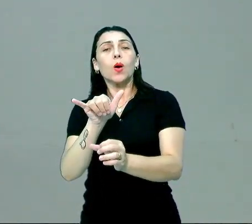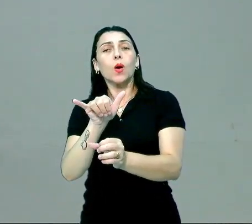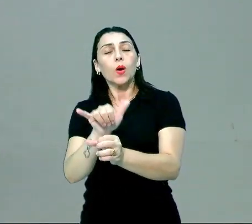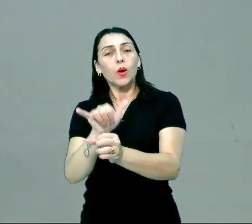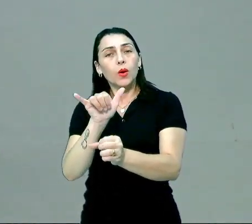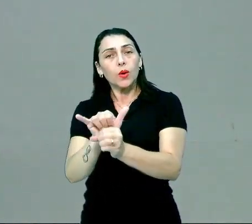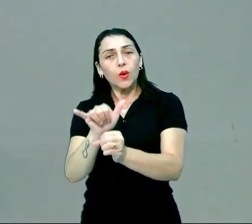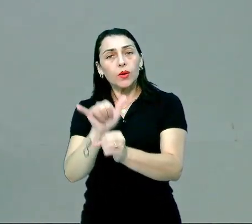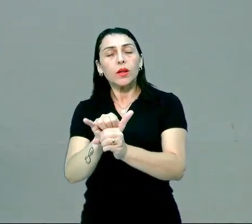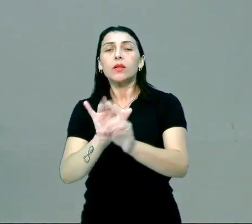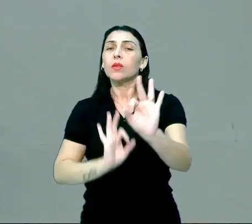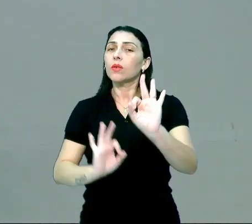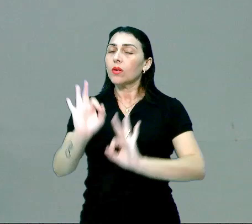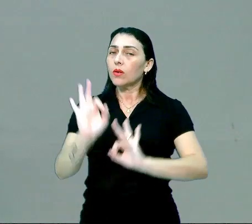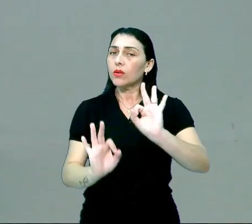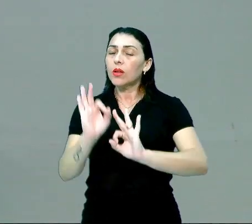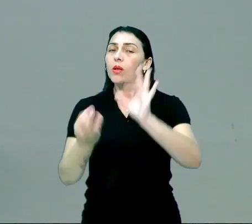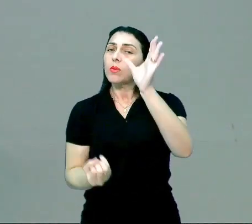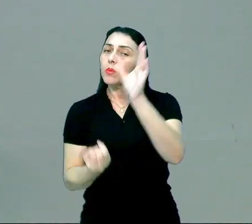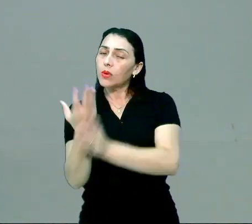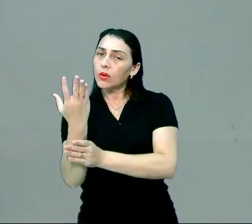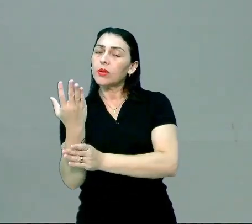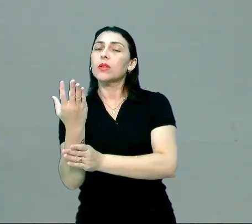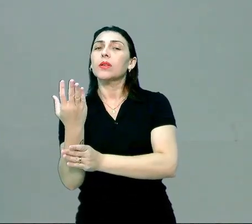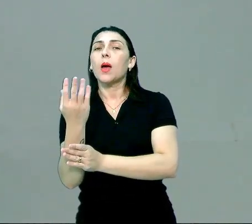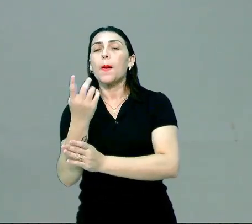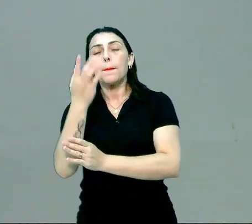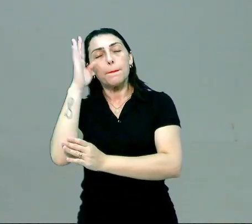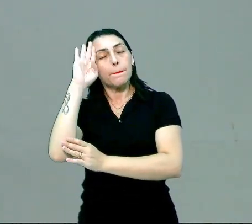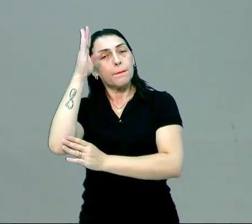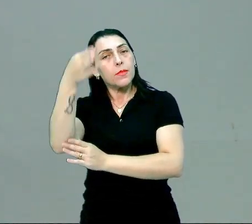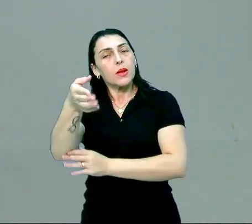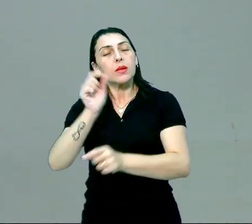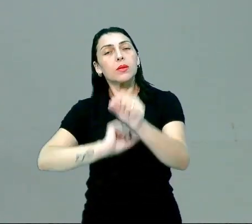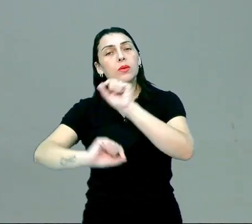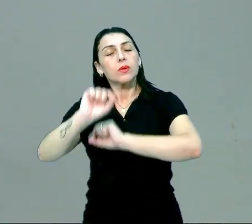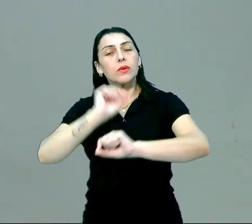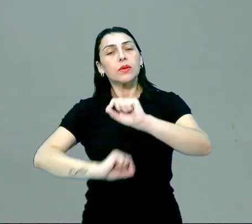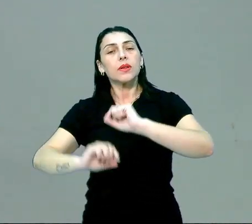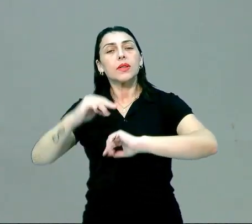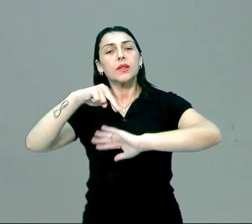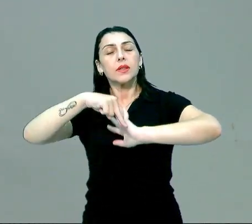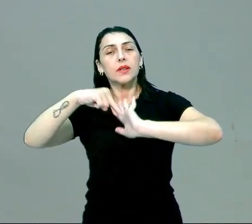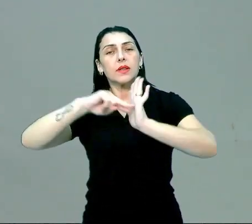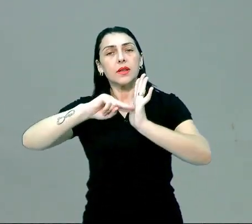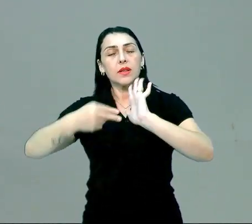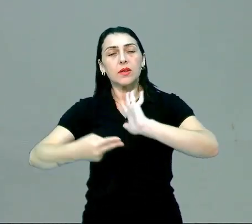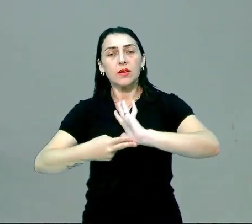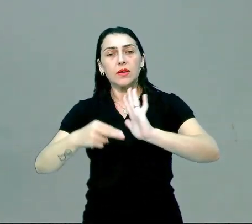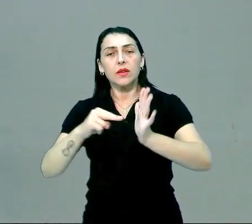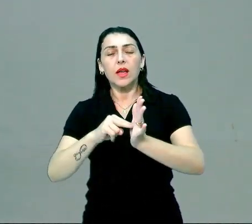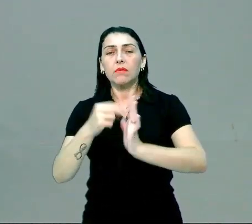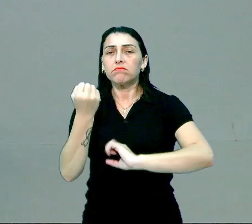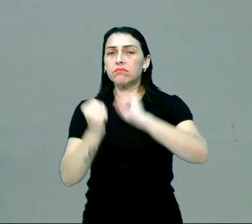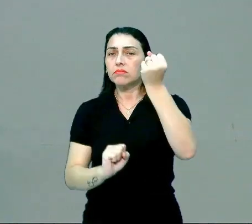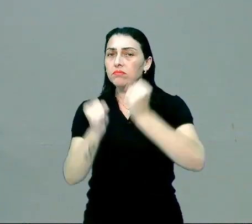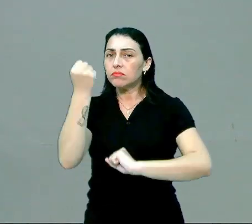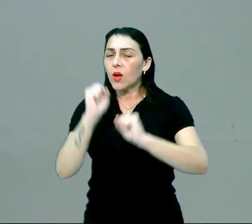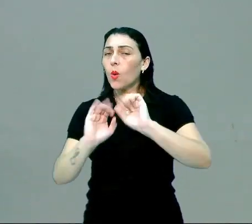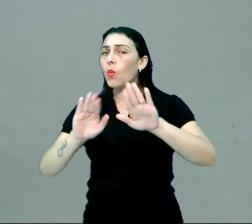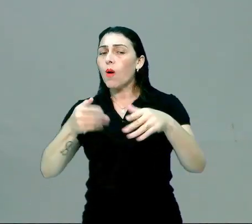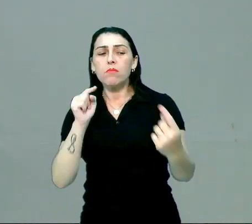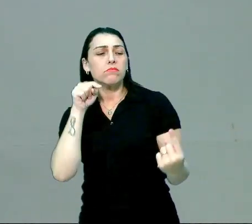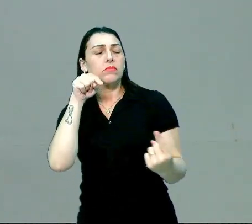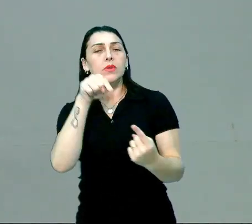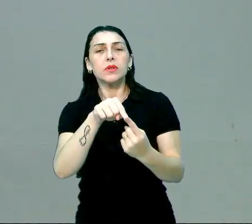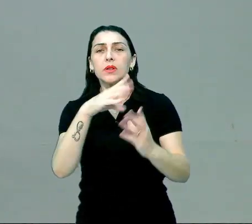modelos de organização produtiva, principalmente no que diz respeito ao ambiente fabril. Qual é a